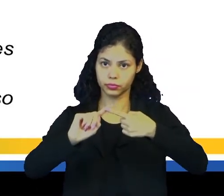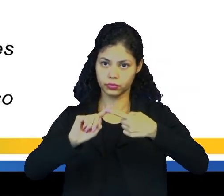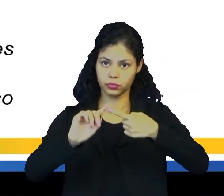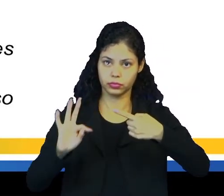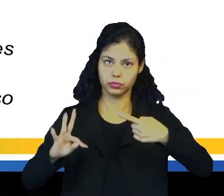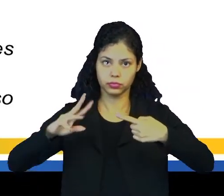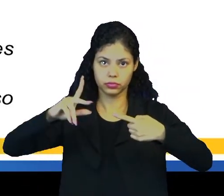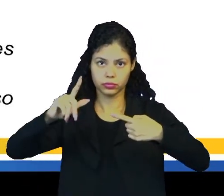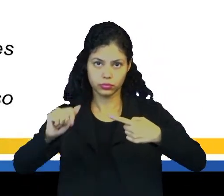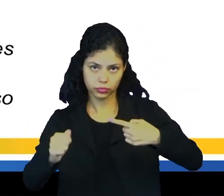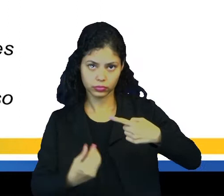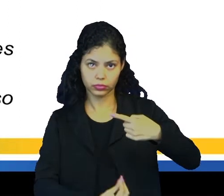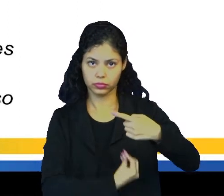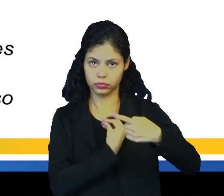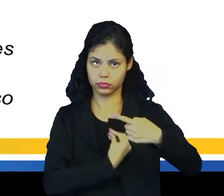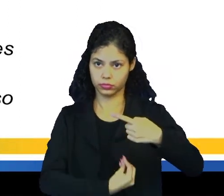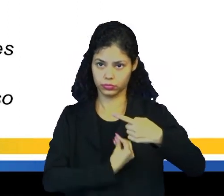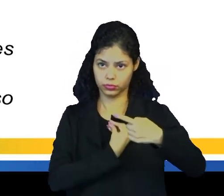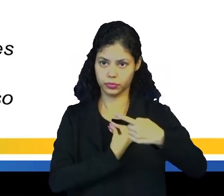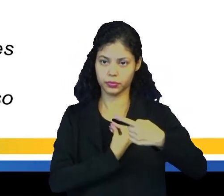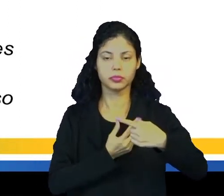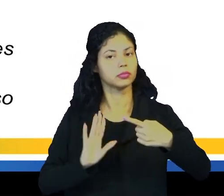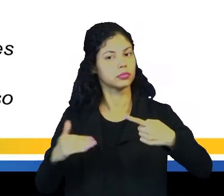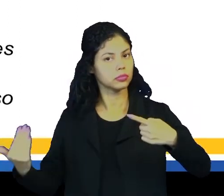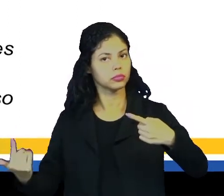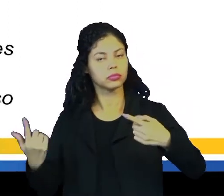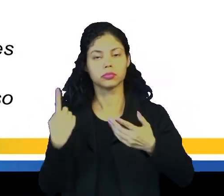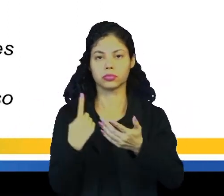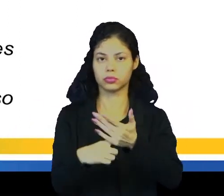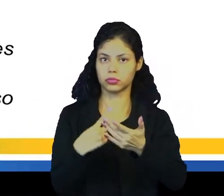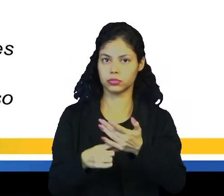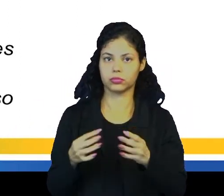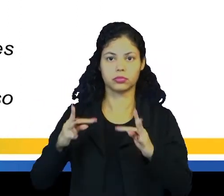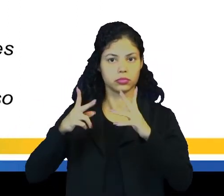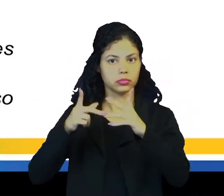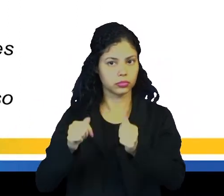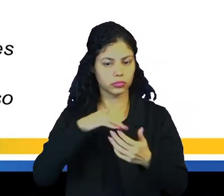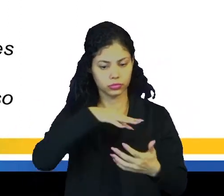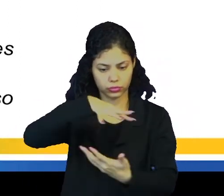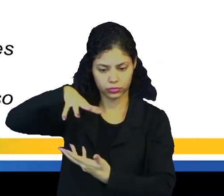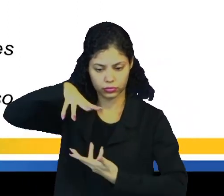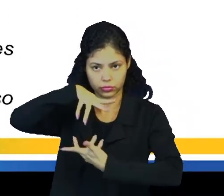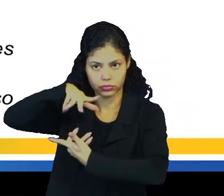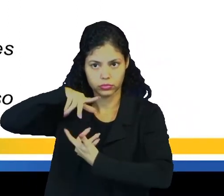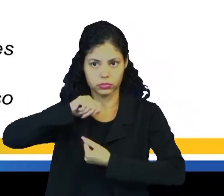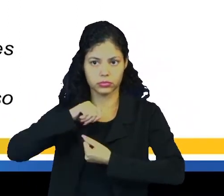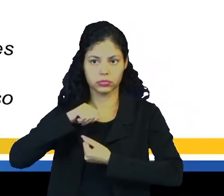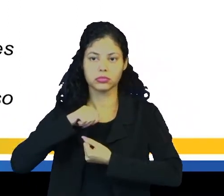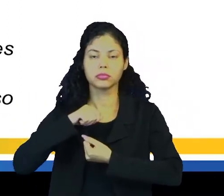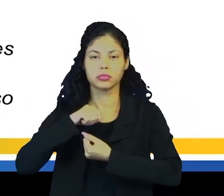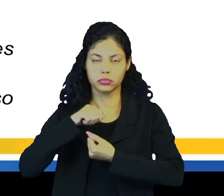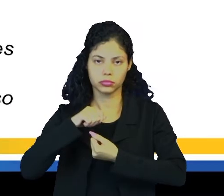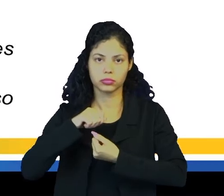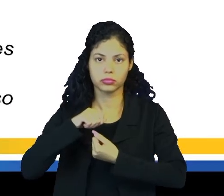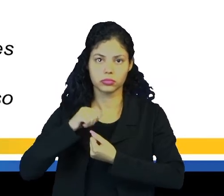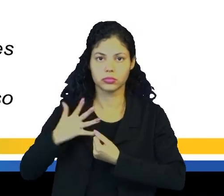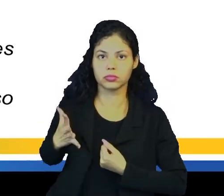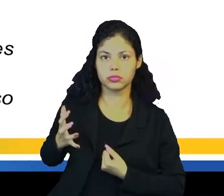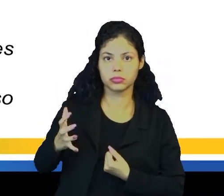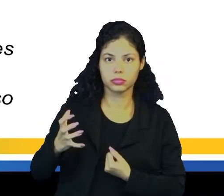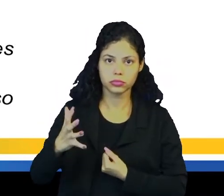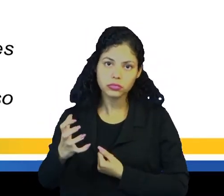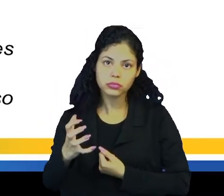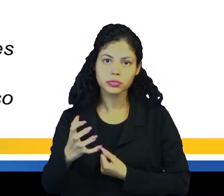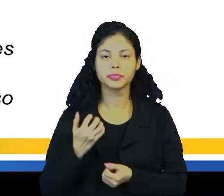em todas as formas de vida, quando eu considero todas as formas do planeta, tanto seja